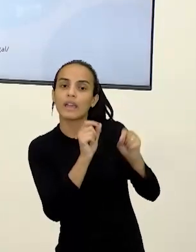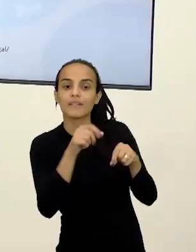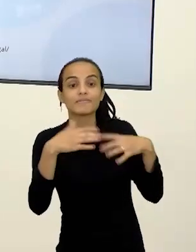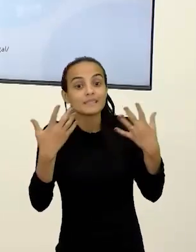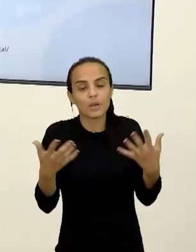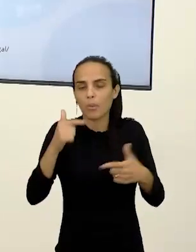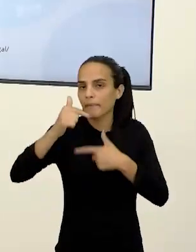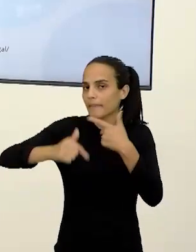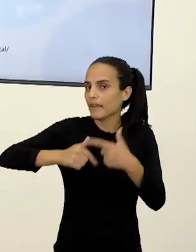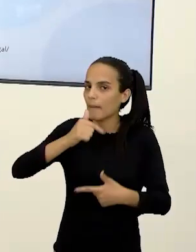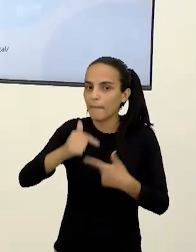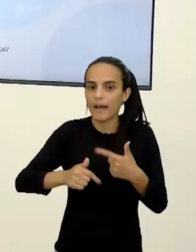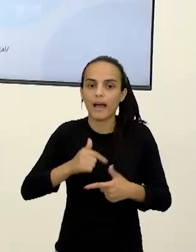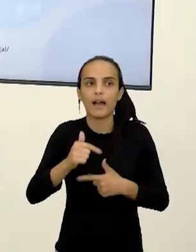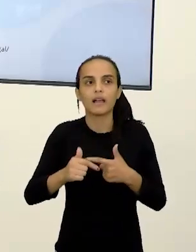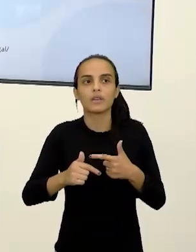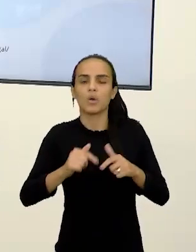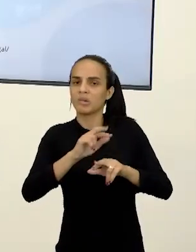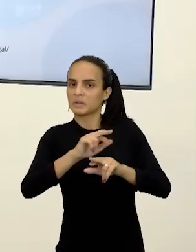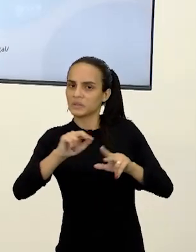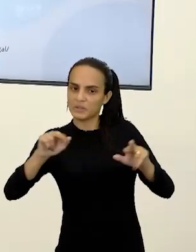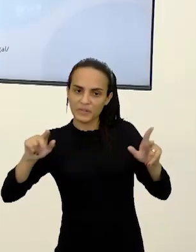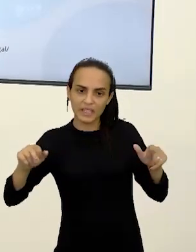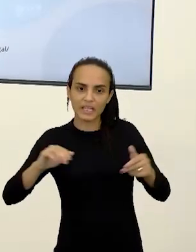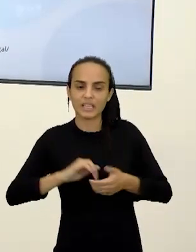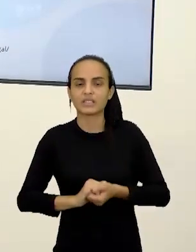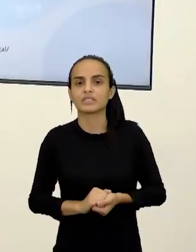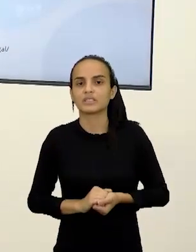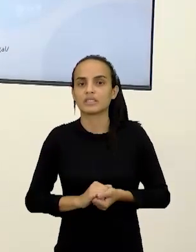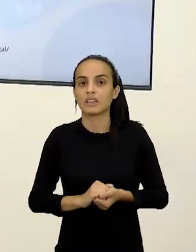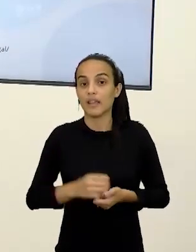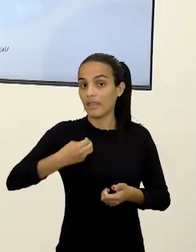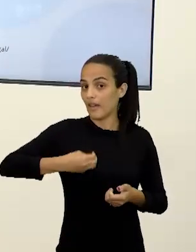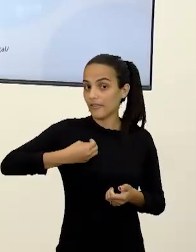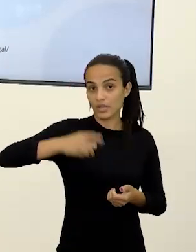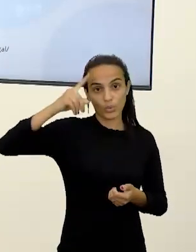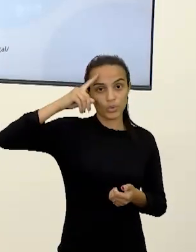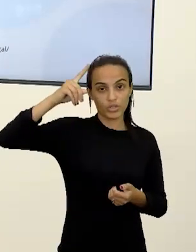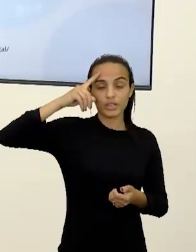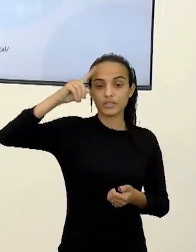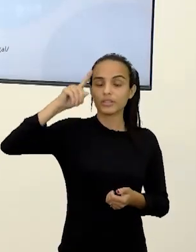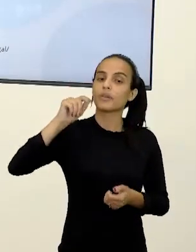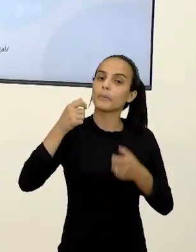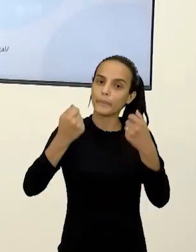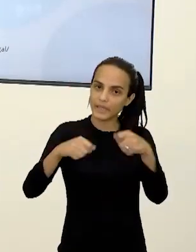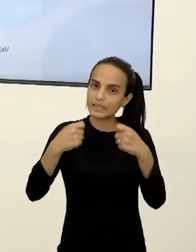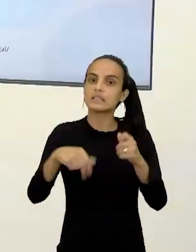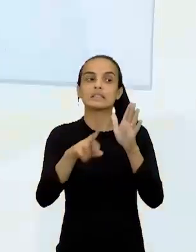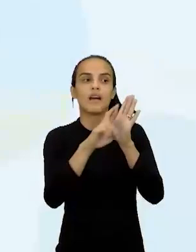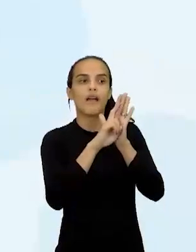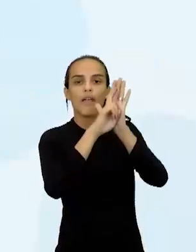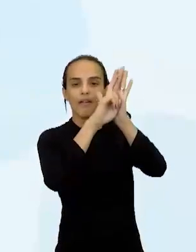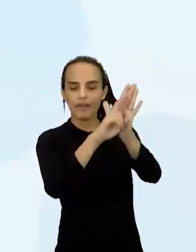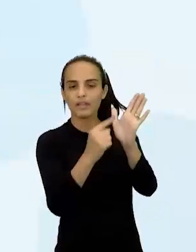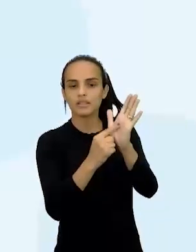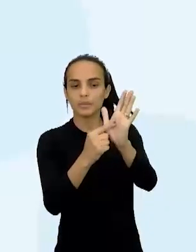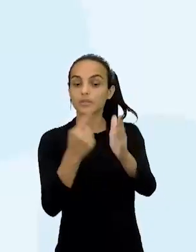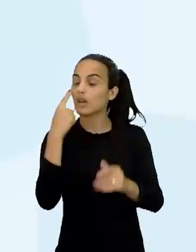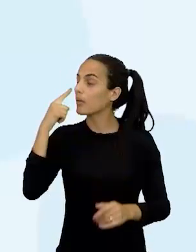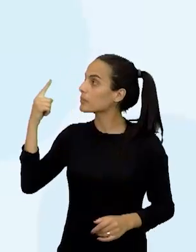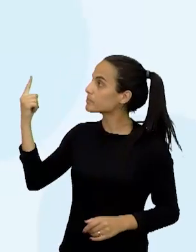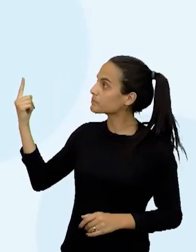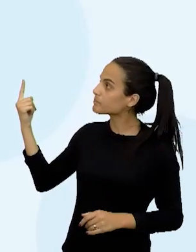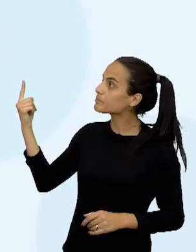coisas que a gente nem dá muita atenção, assim... Aí, Fabi, aí na tela, Entra, na telinha. Né? Na